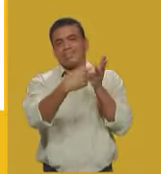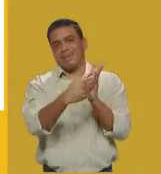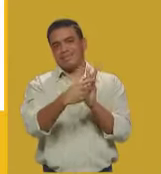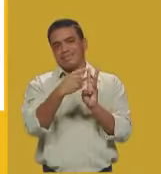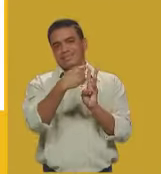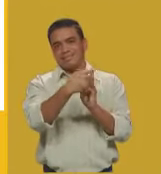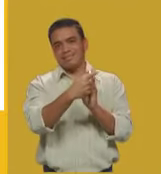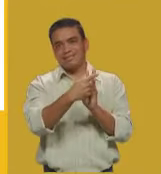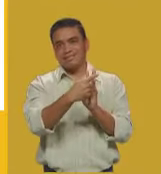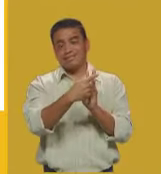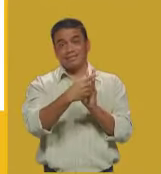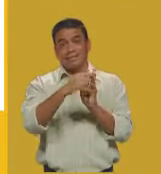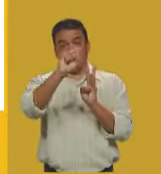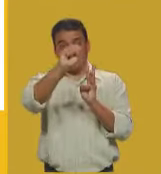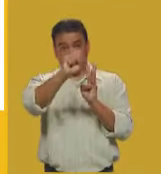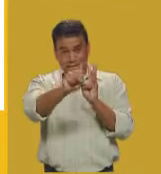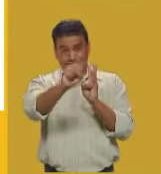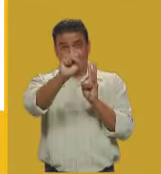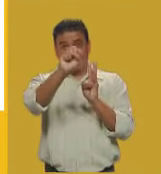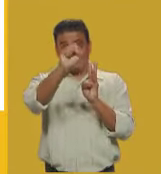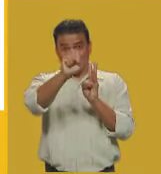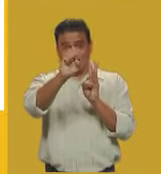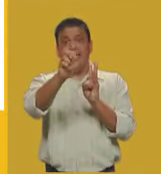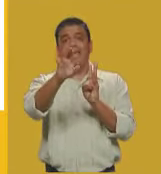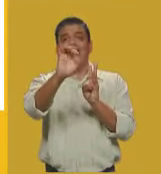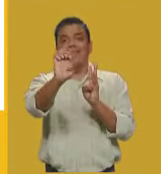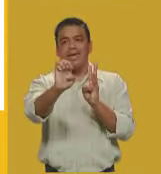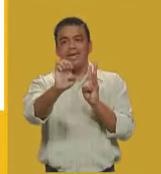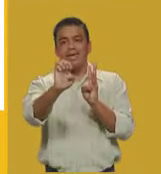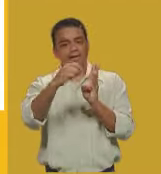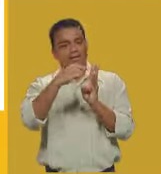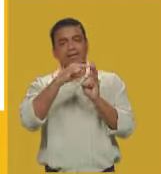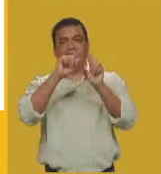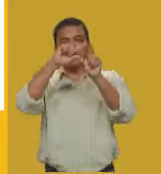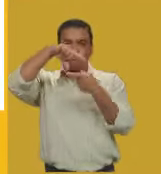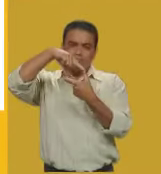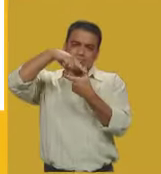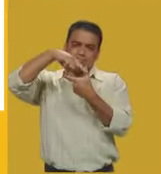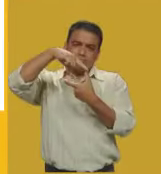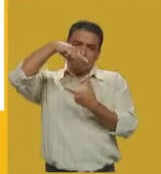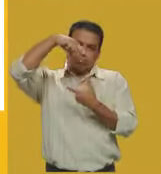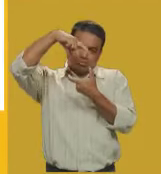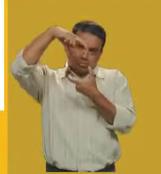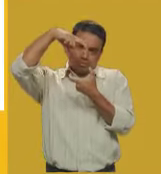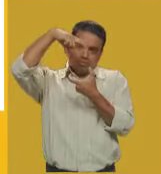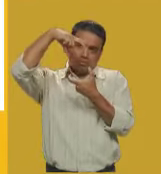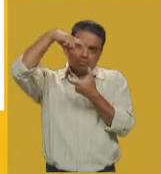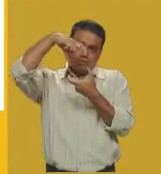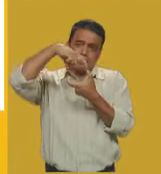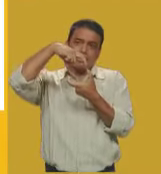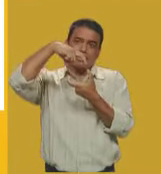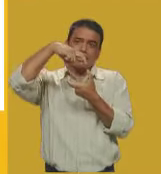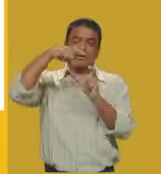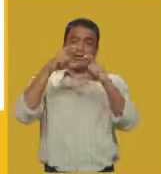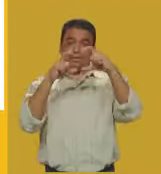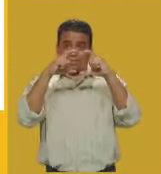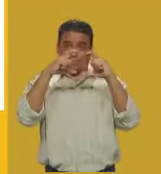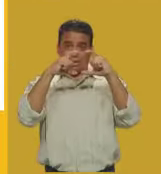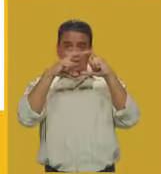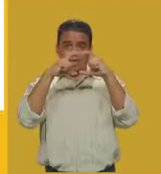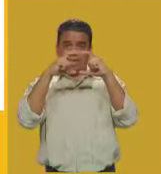série. Circuito série, vejam, eu tenho apenas um caminho para a passagem da corrente elétrica. A corrente, gente, sai aqui na minha bateria, né, do